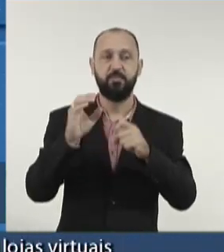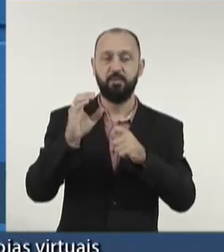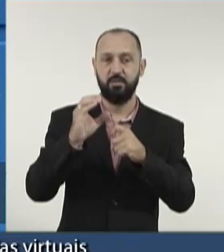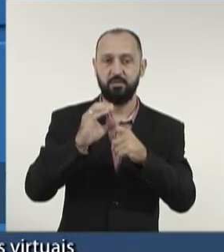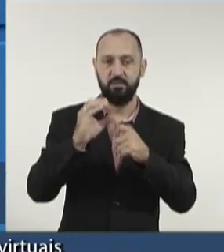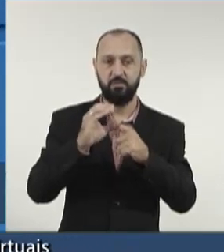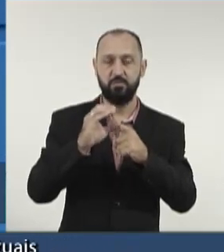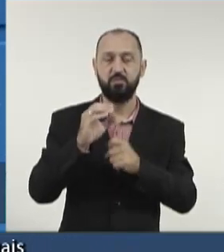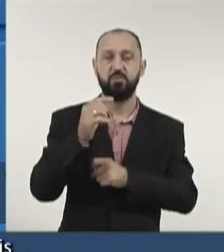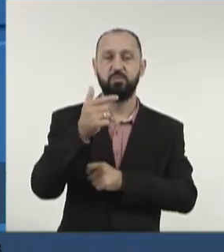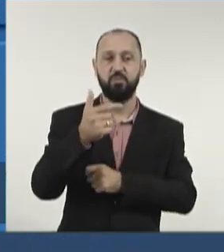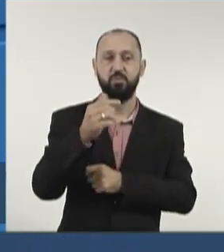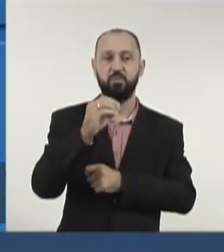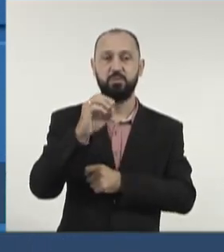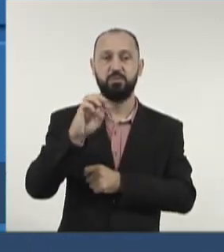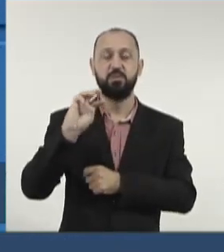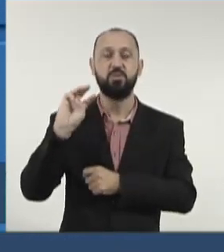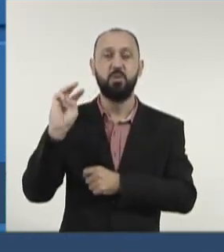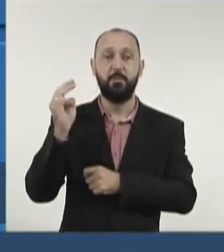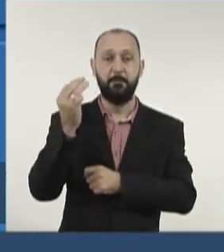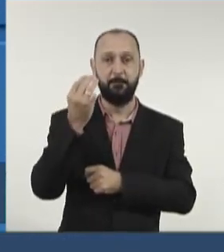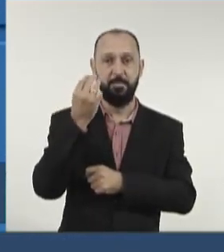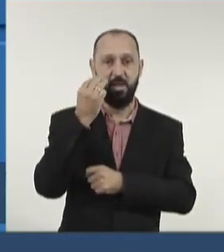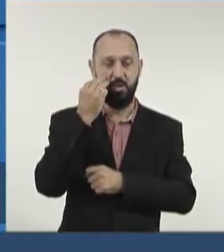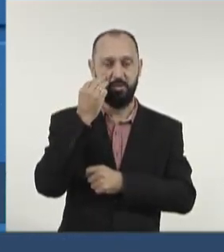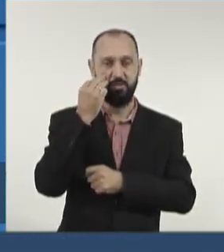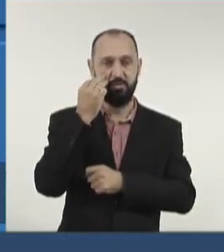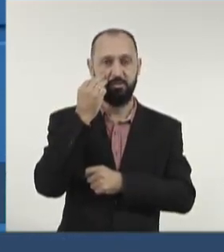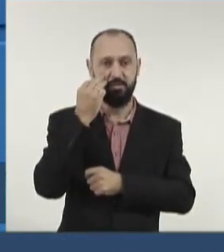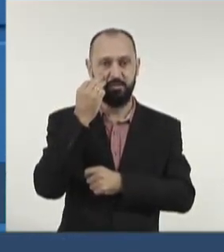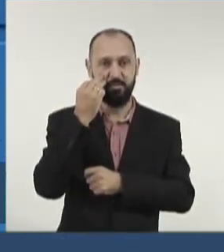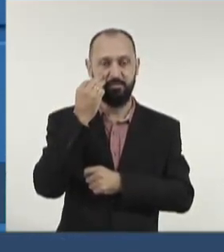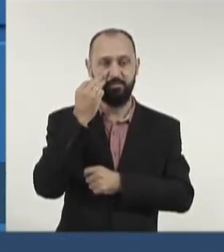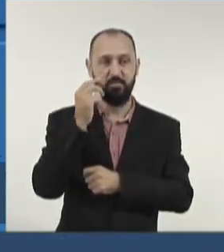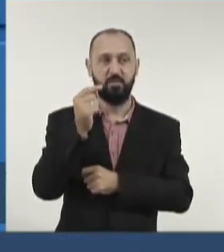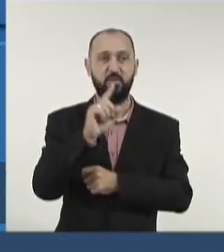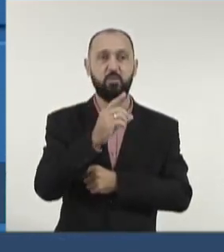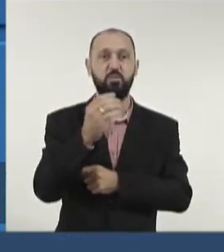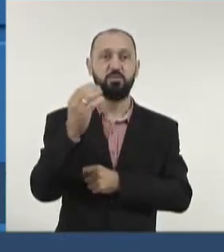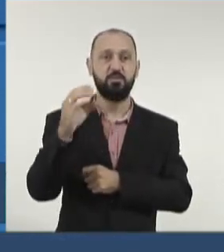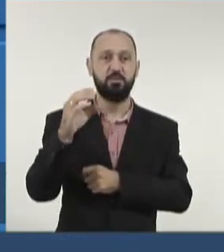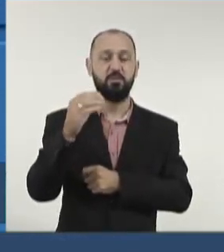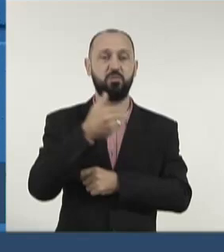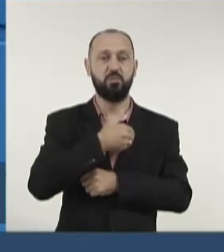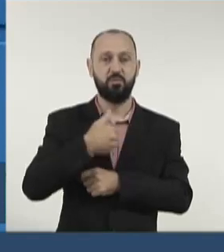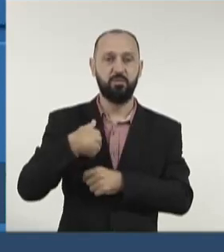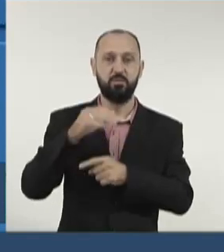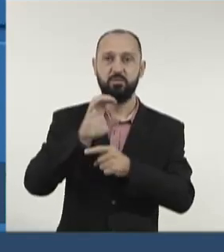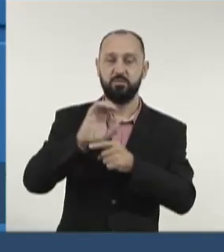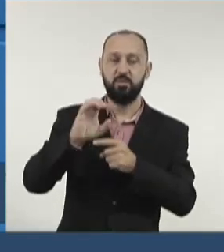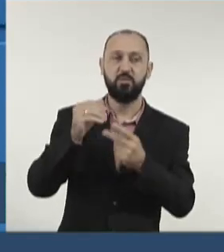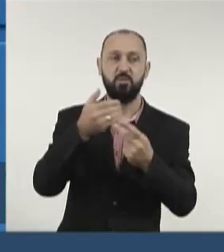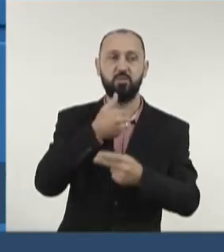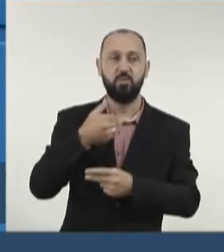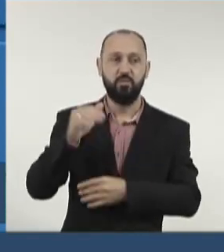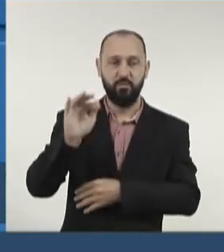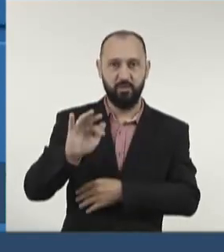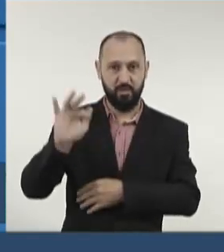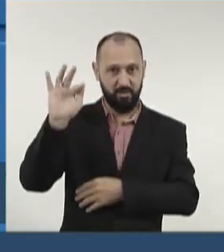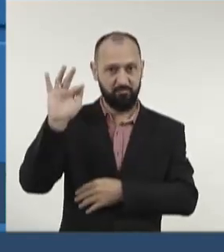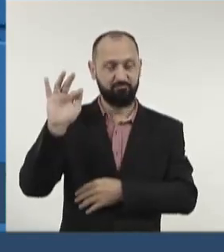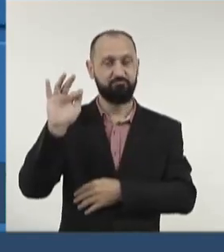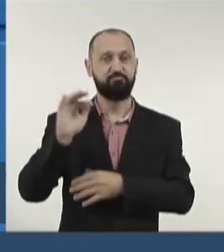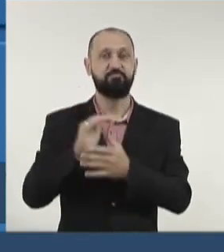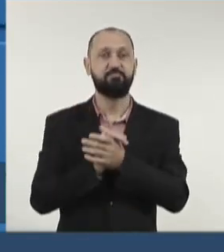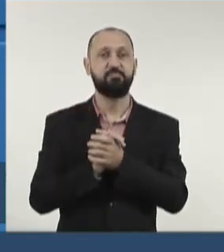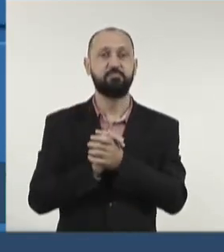gastou 200 milhões na época da pandemia sem receber um centavo do governo do Estado e do governo federal, né?